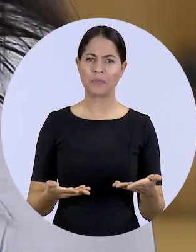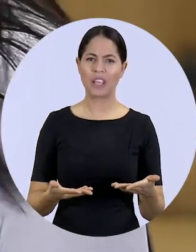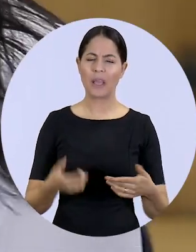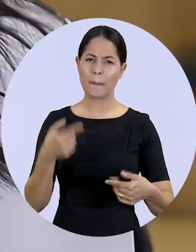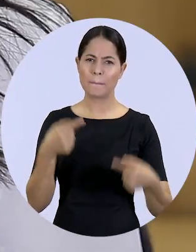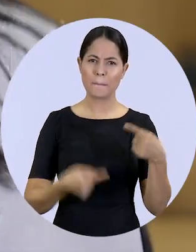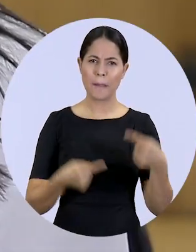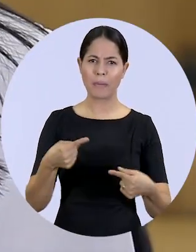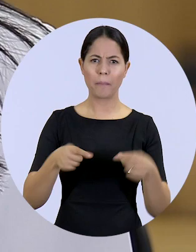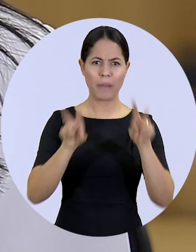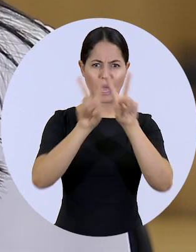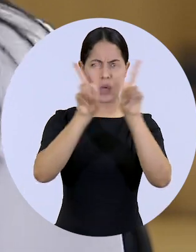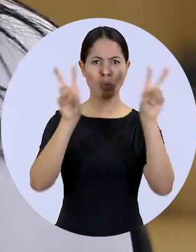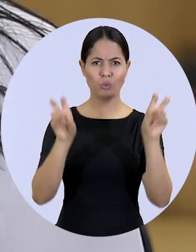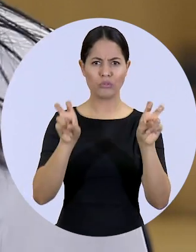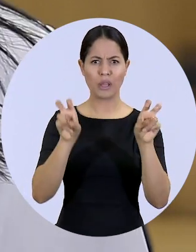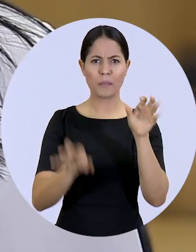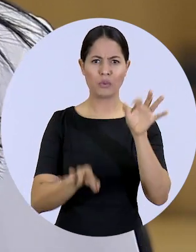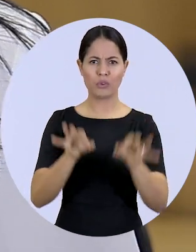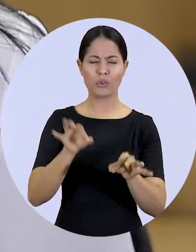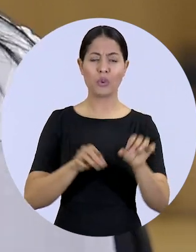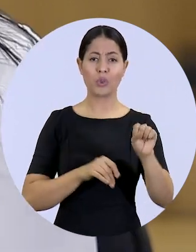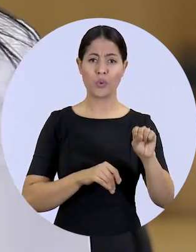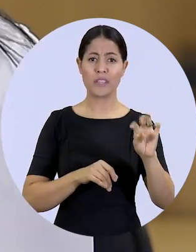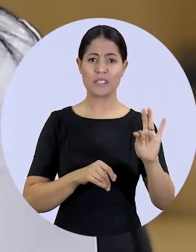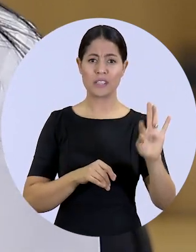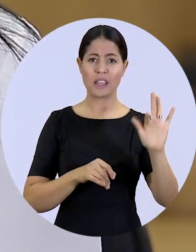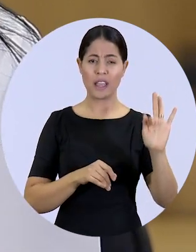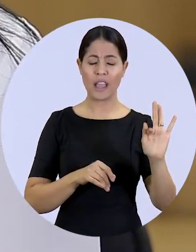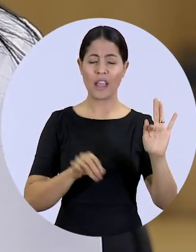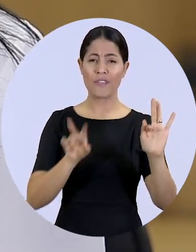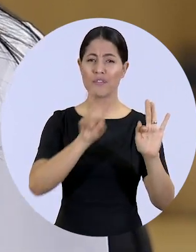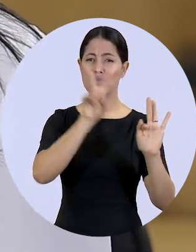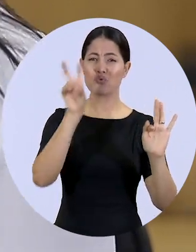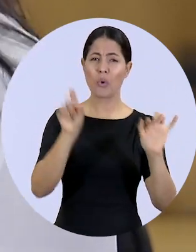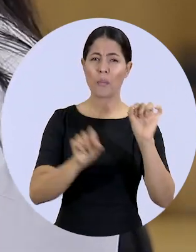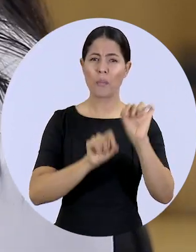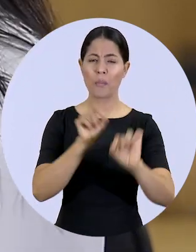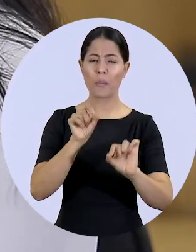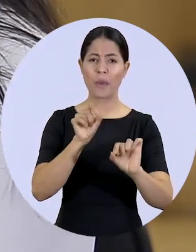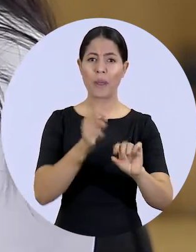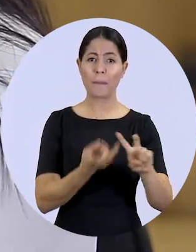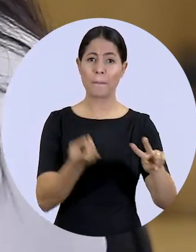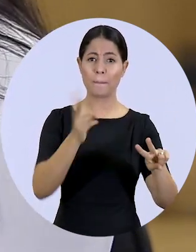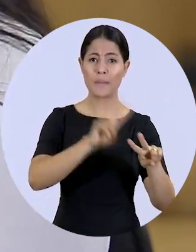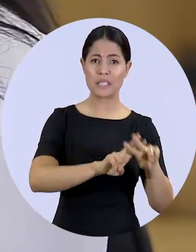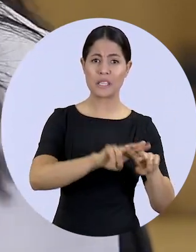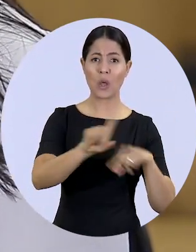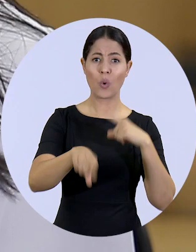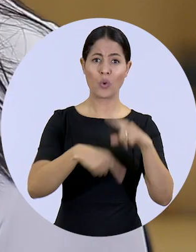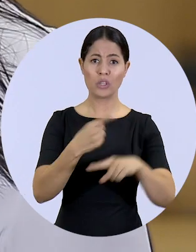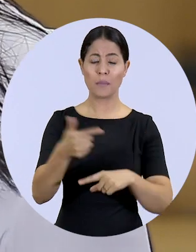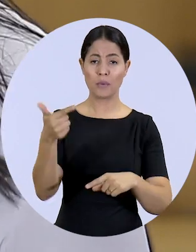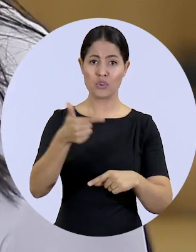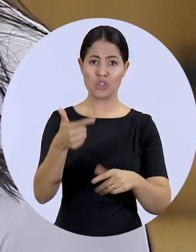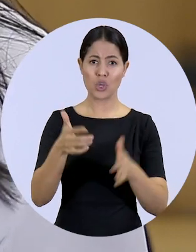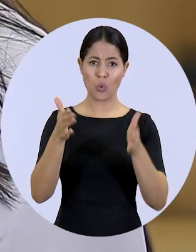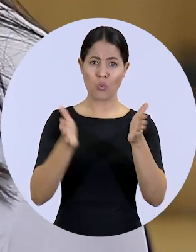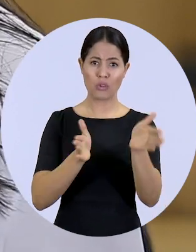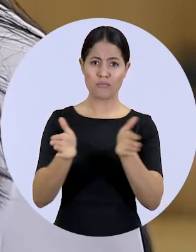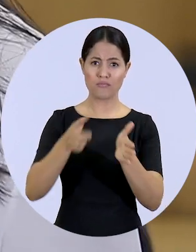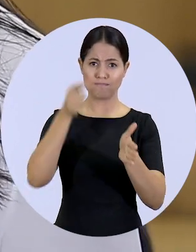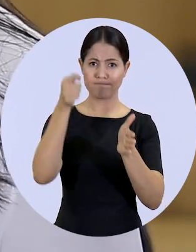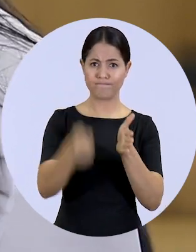entrarmos numa questão que foi muito debatida durante o julgamento do Supremo Tribunal Federal sobre a prisão após condenação